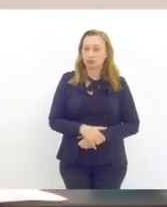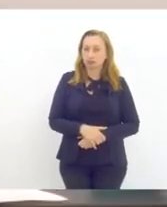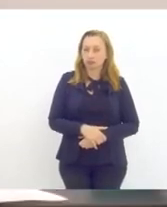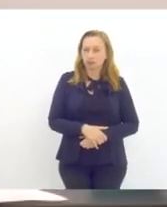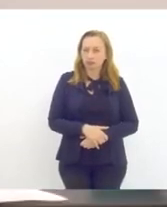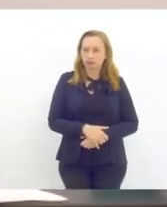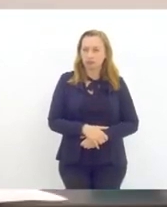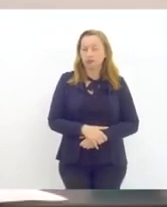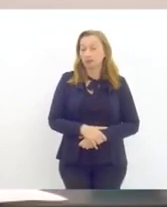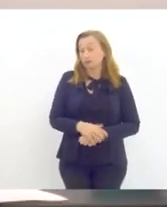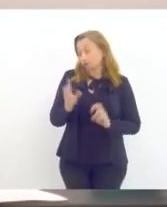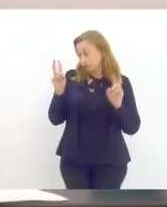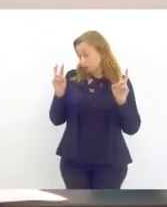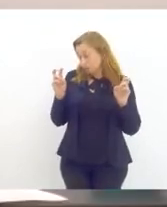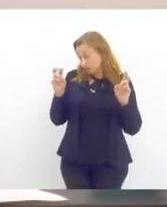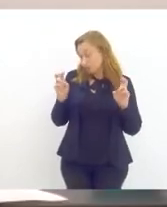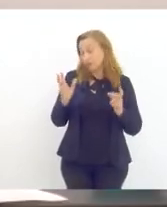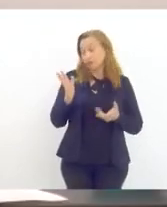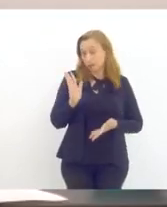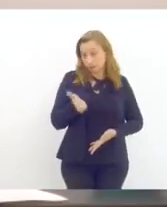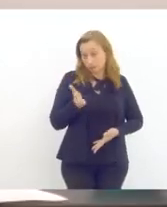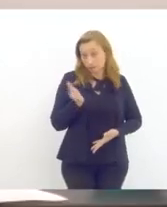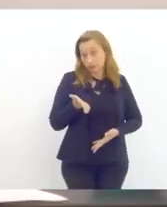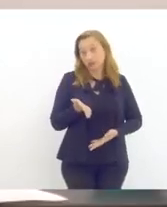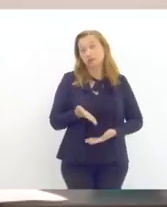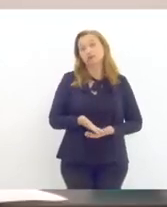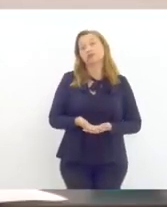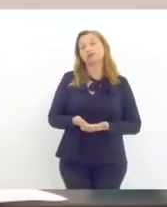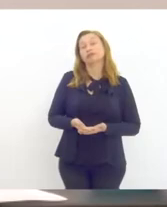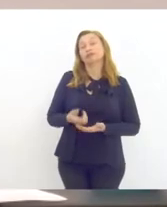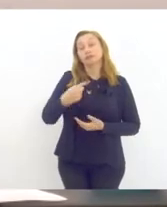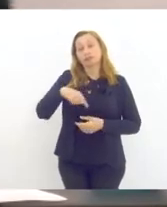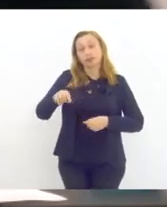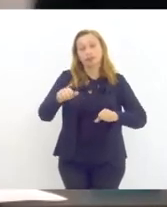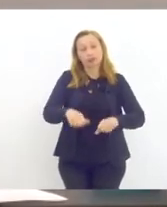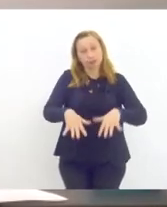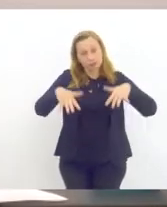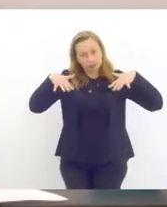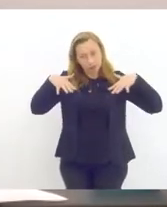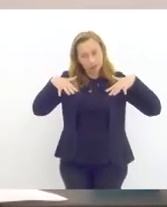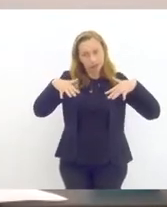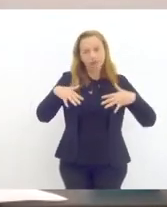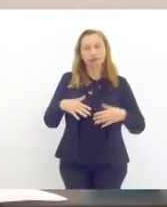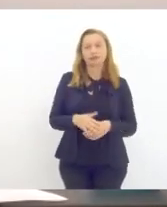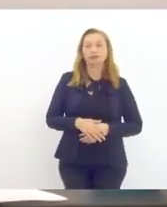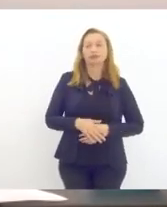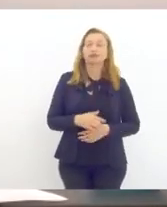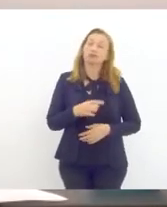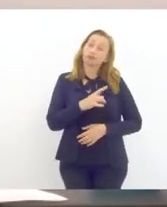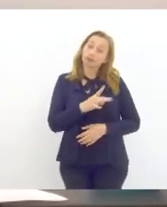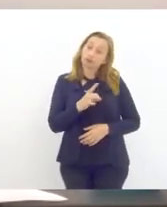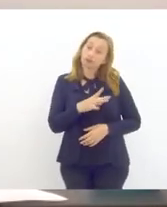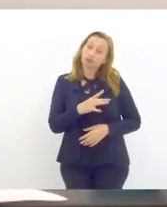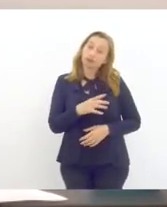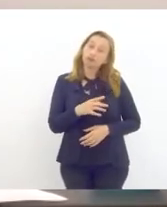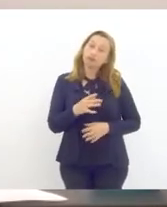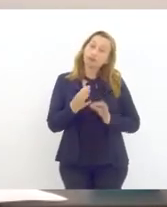que esse tema já foi a plenário, né? Eu fiquei incumbido aqui de